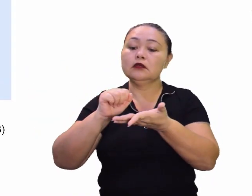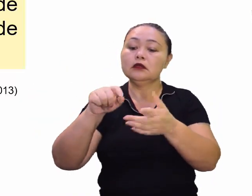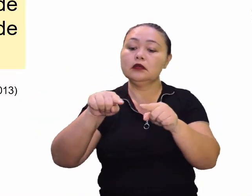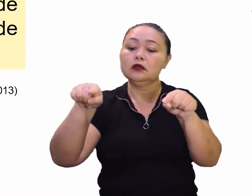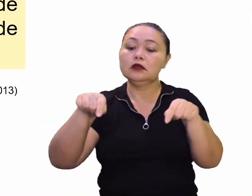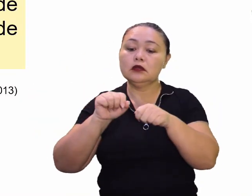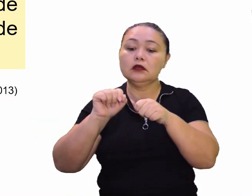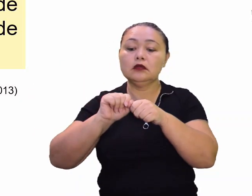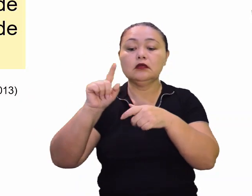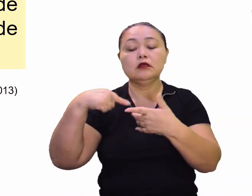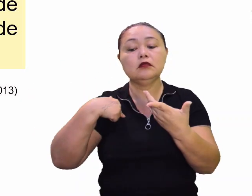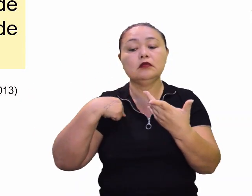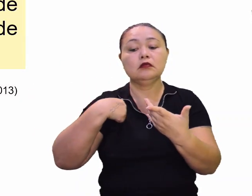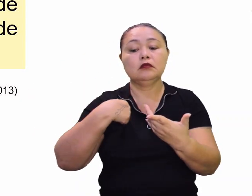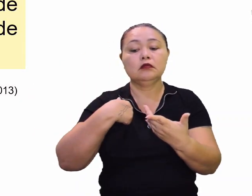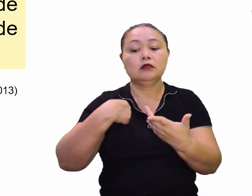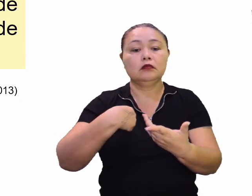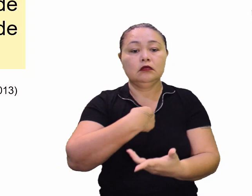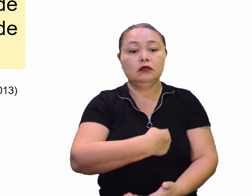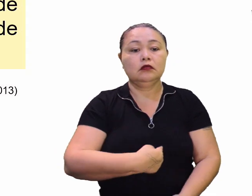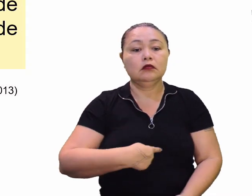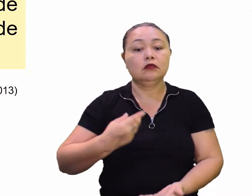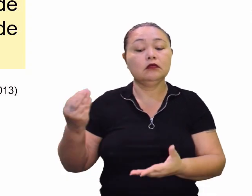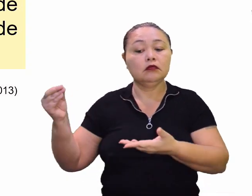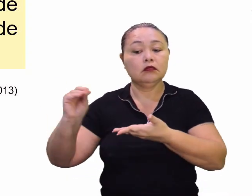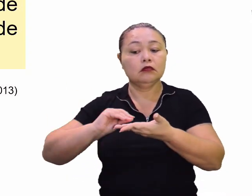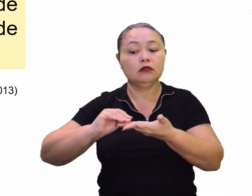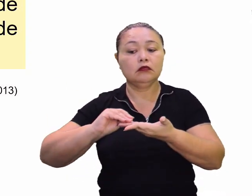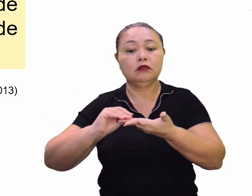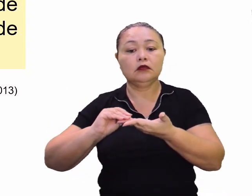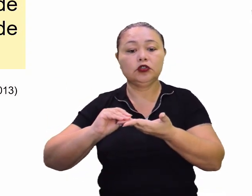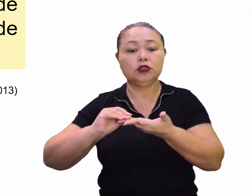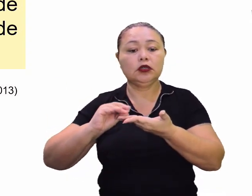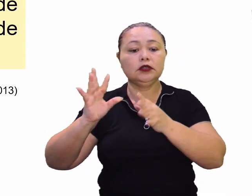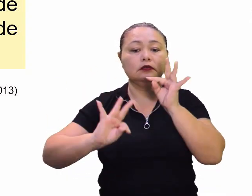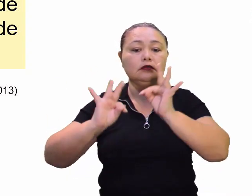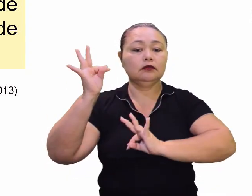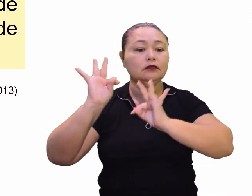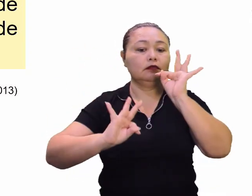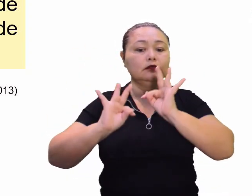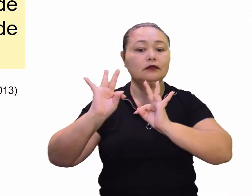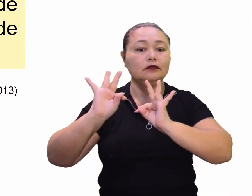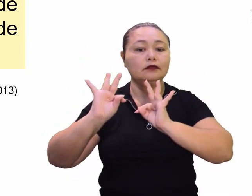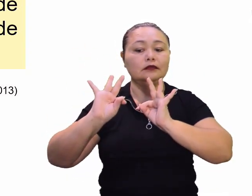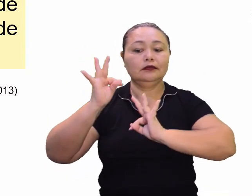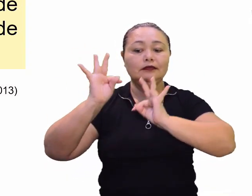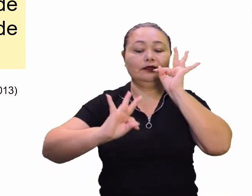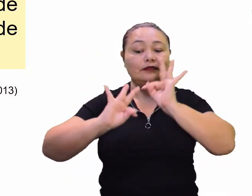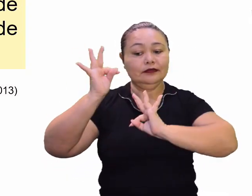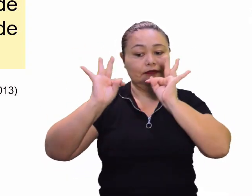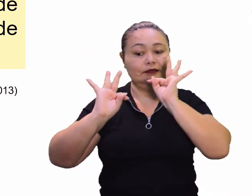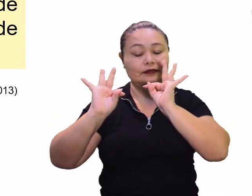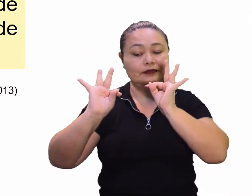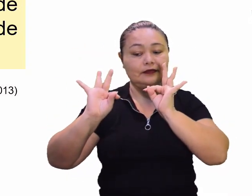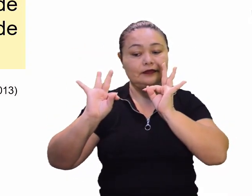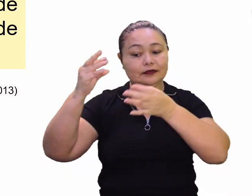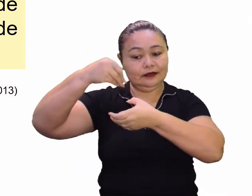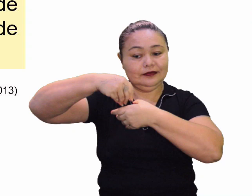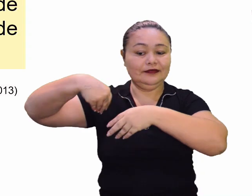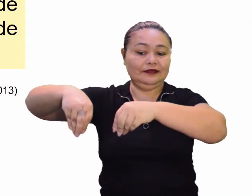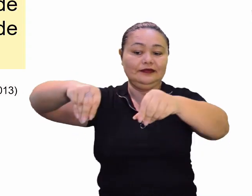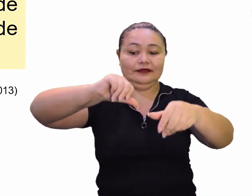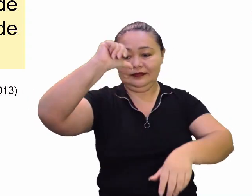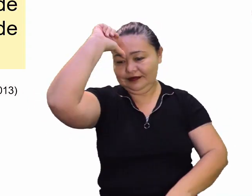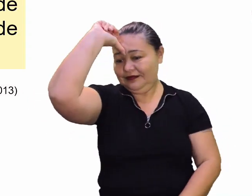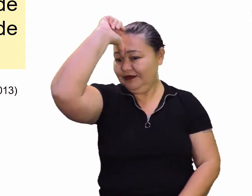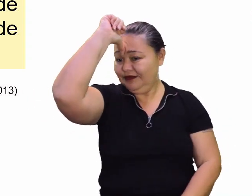lá. Investida tecnológica dentro do território chinês. Então, a investida tecnológica dentro do